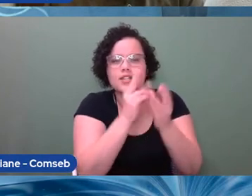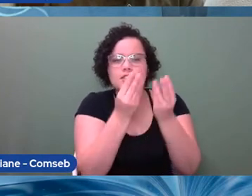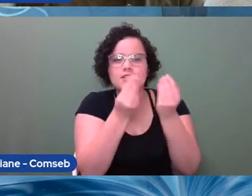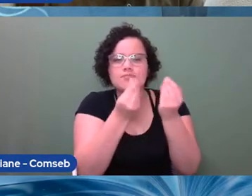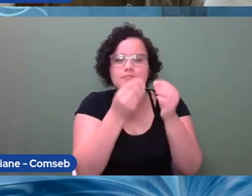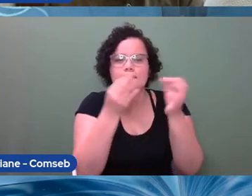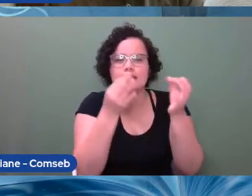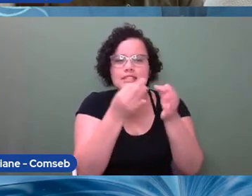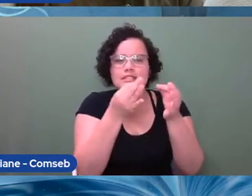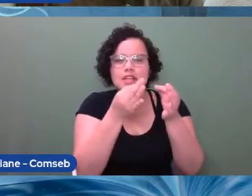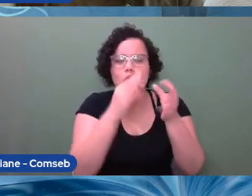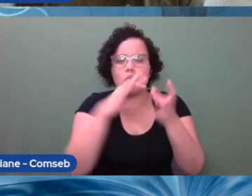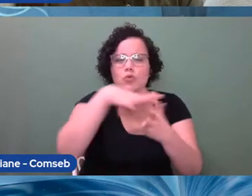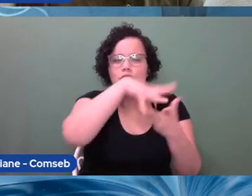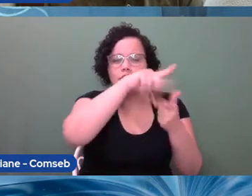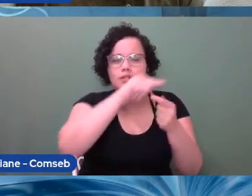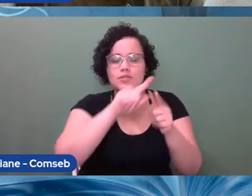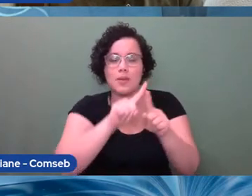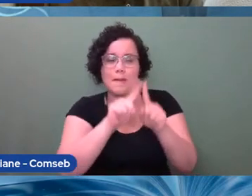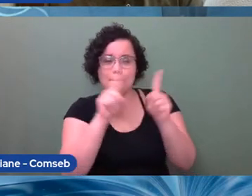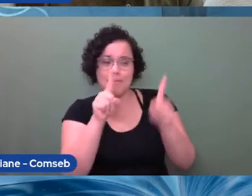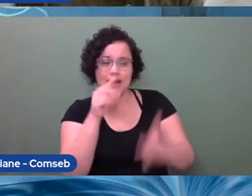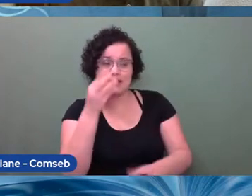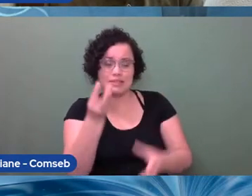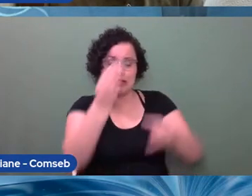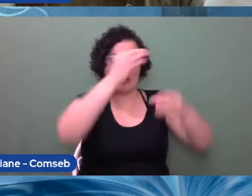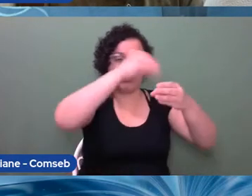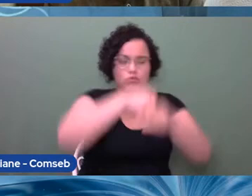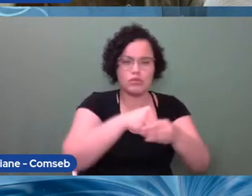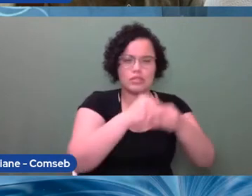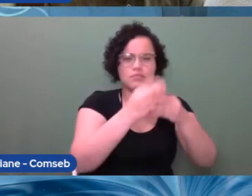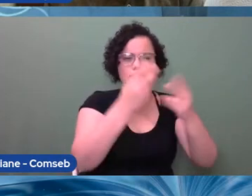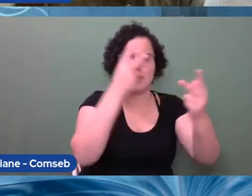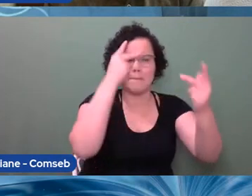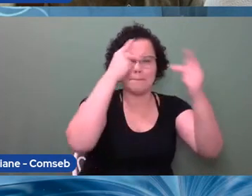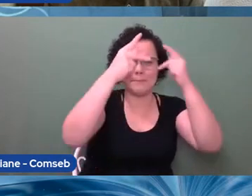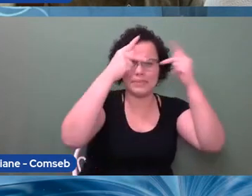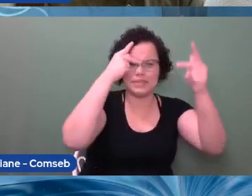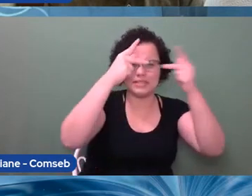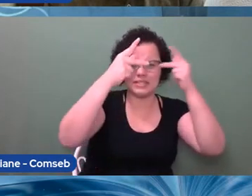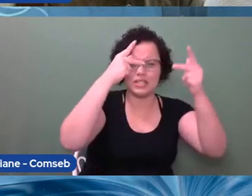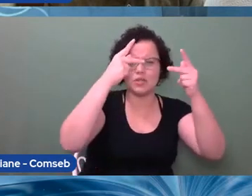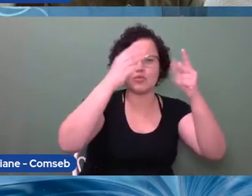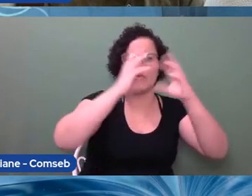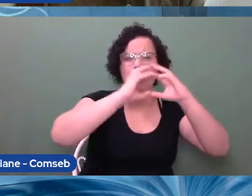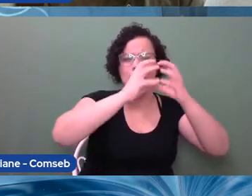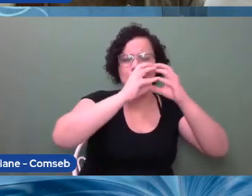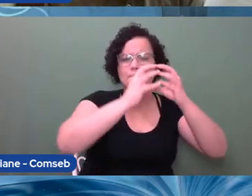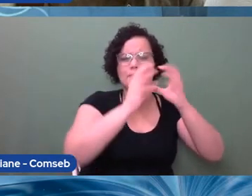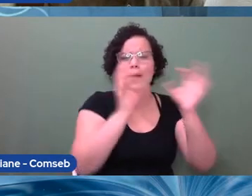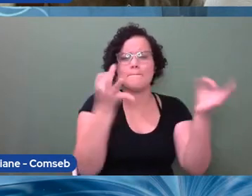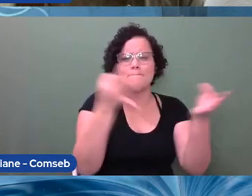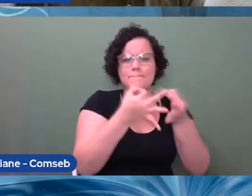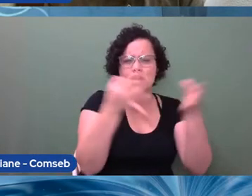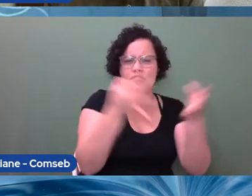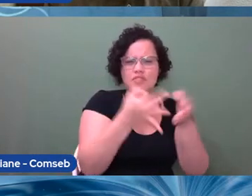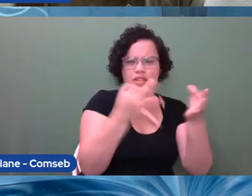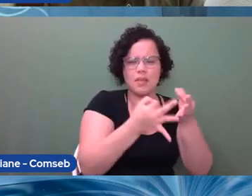desse monismo físico-psíquico, perfeitamente conciliável com a doutrina